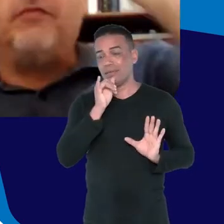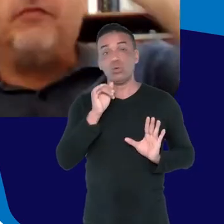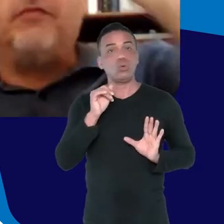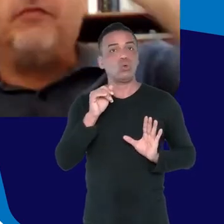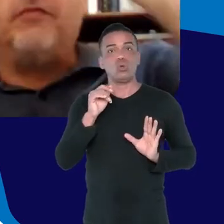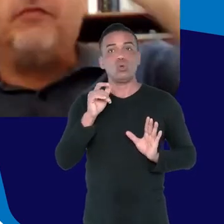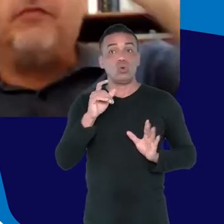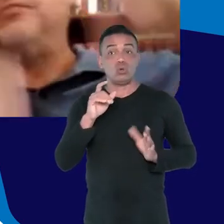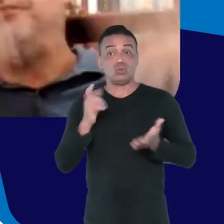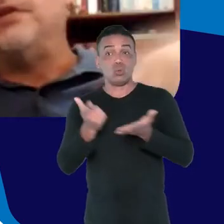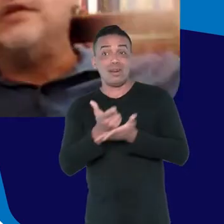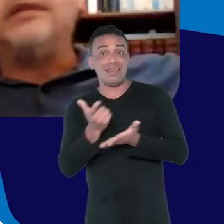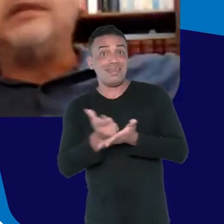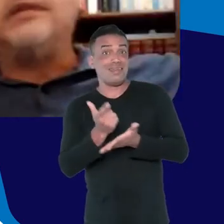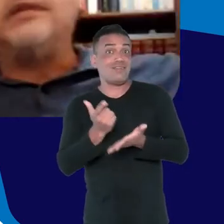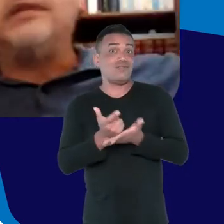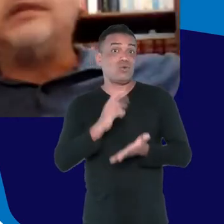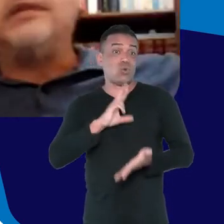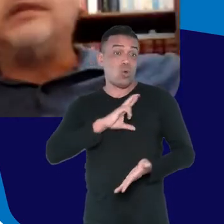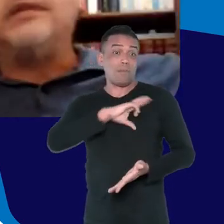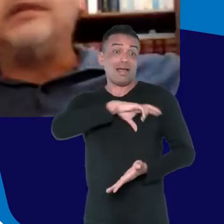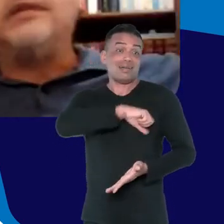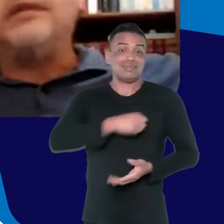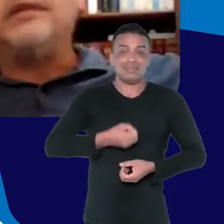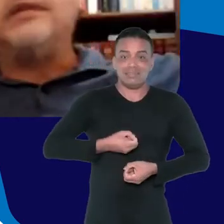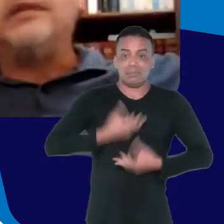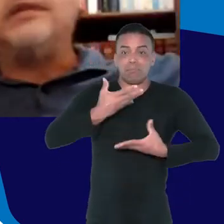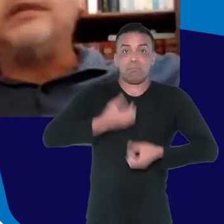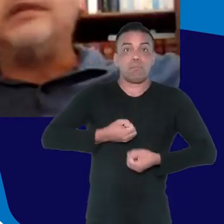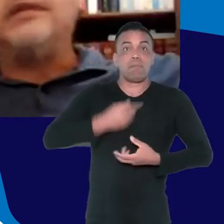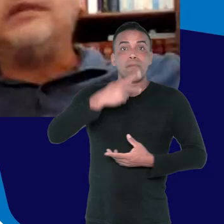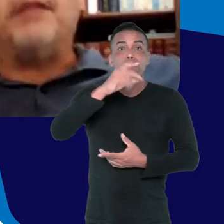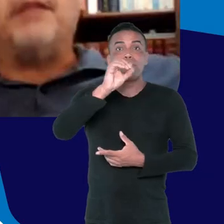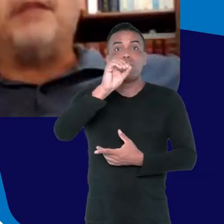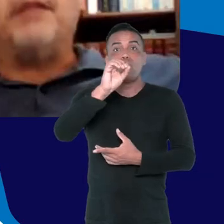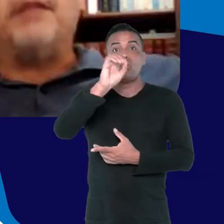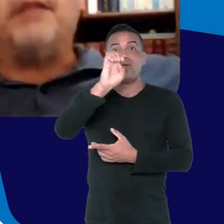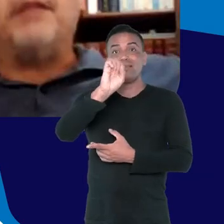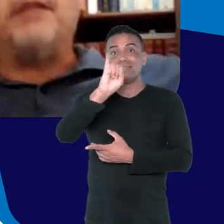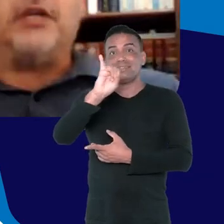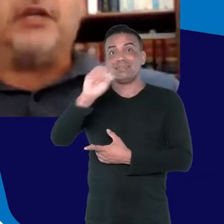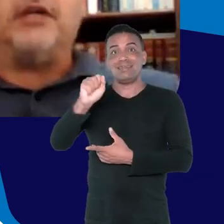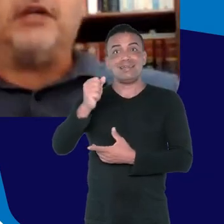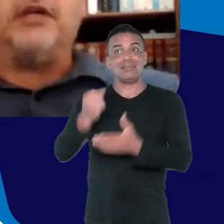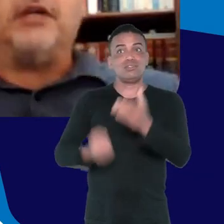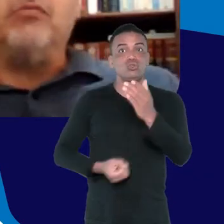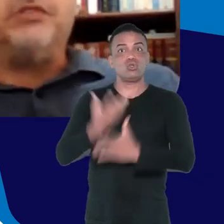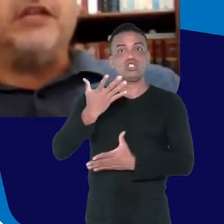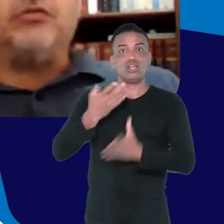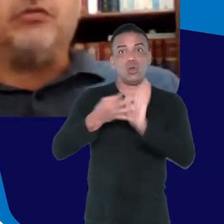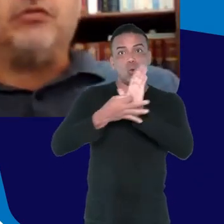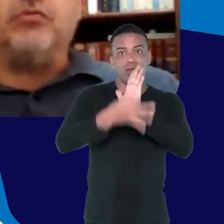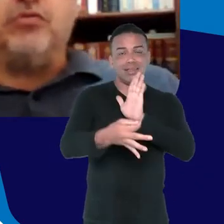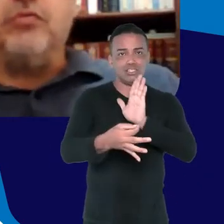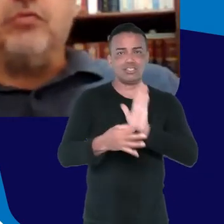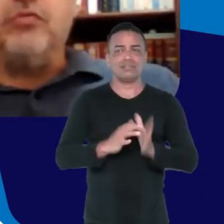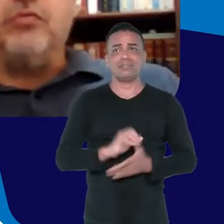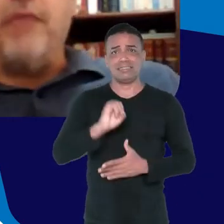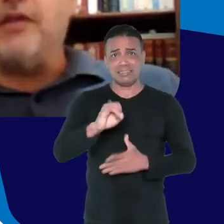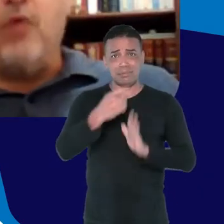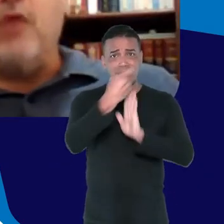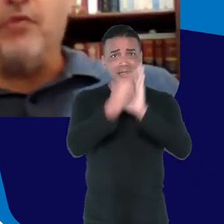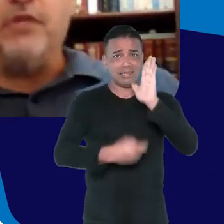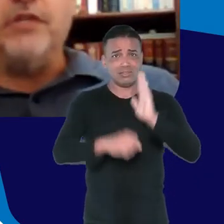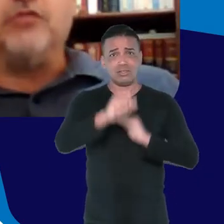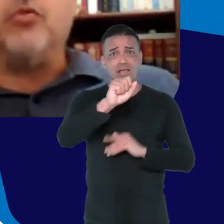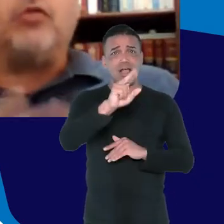romance, do livro, da poesia que desencadeou aquela crítica, se você pegar uns textos do Augusto